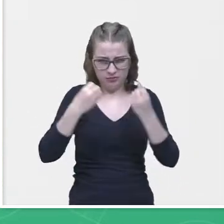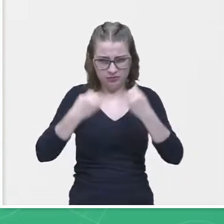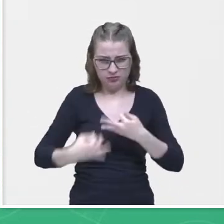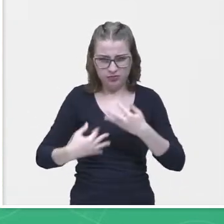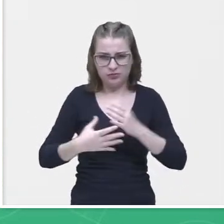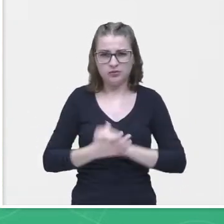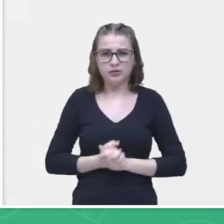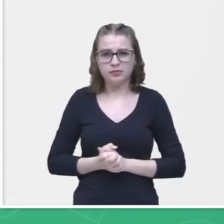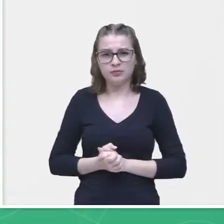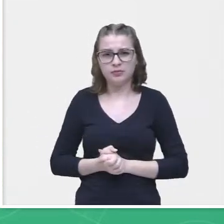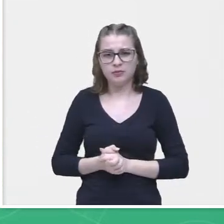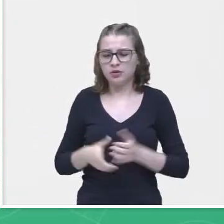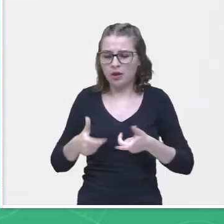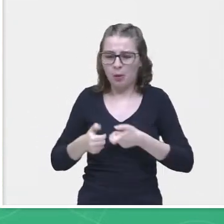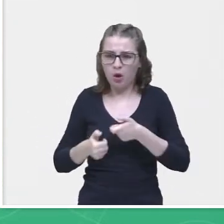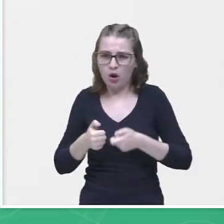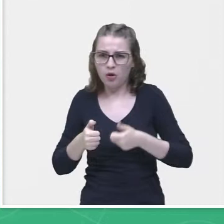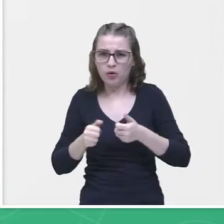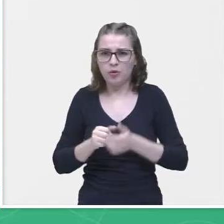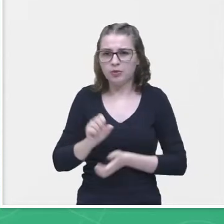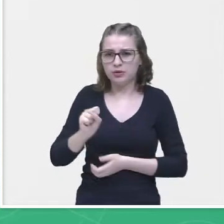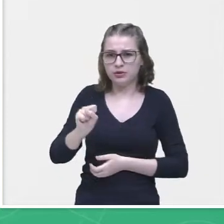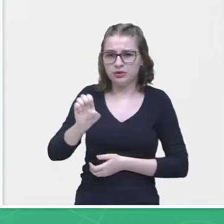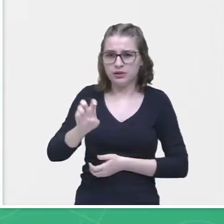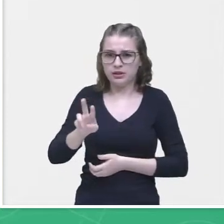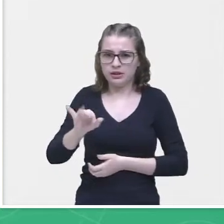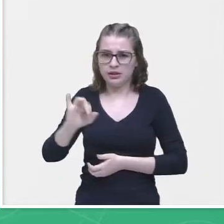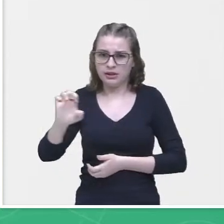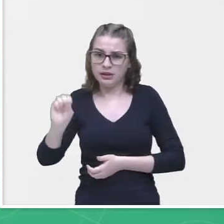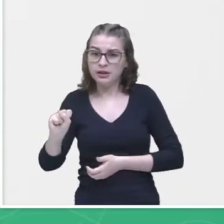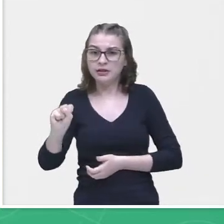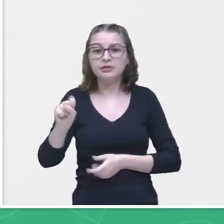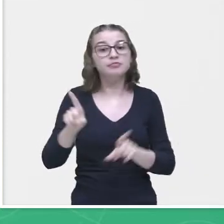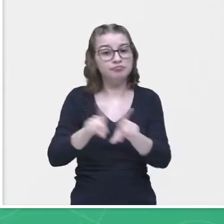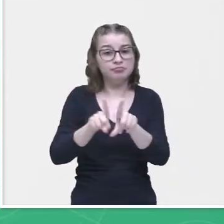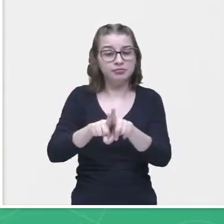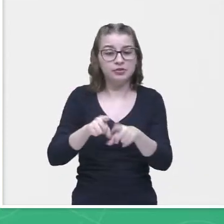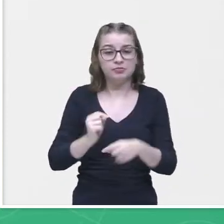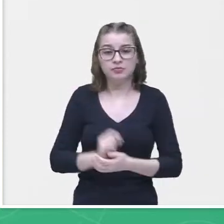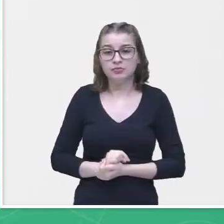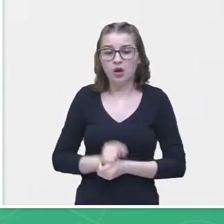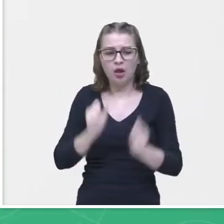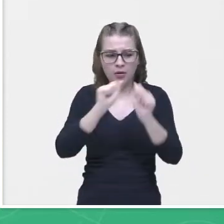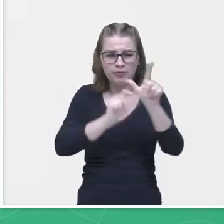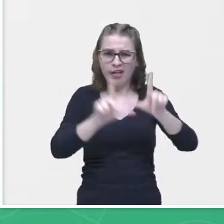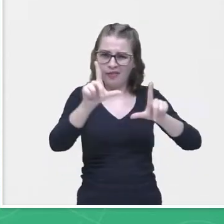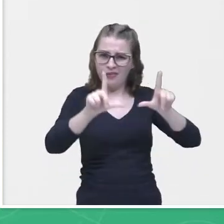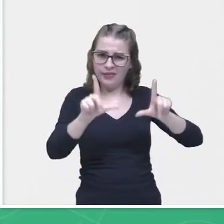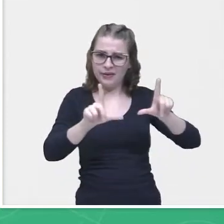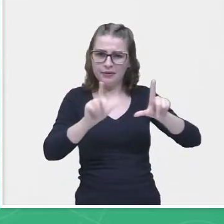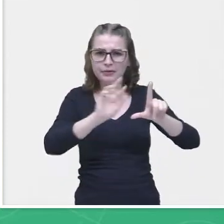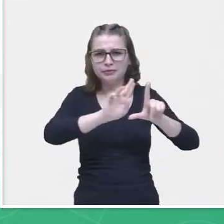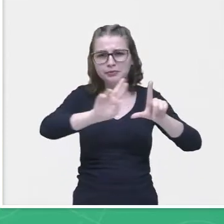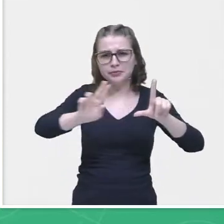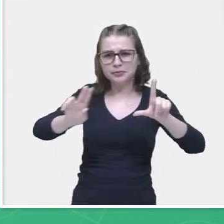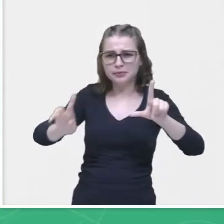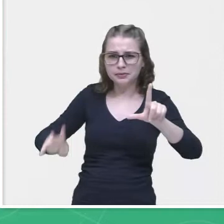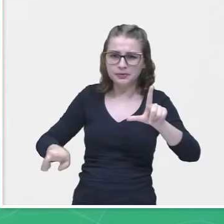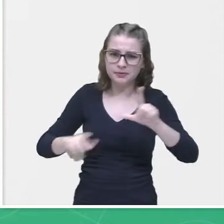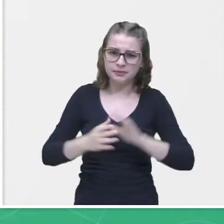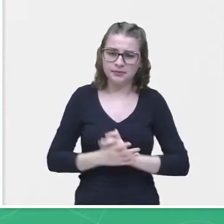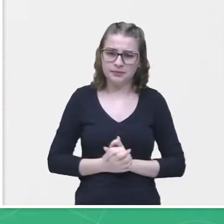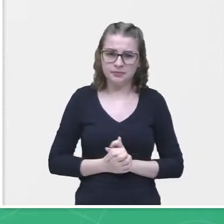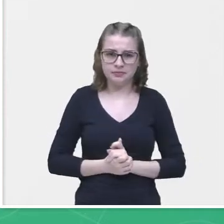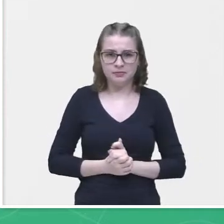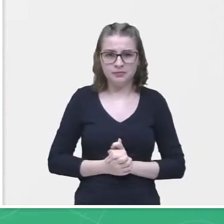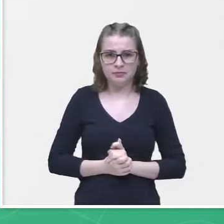sobre gamers, ou sobre séries, né? As séries também, ou então eu vou acrescentar aquele pessoal também, a gente